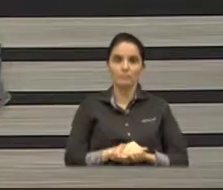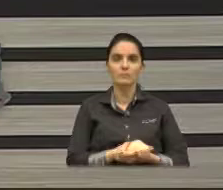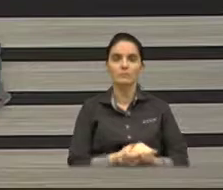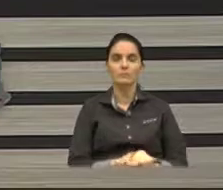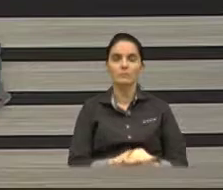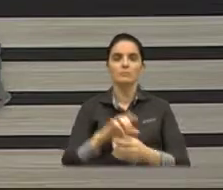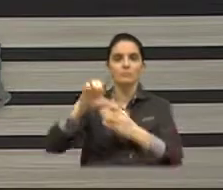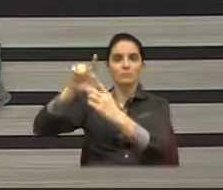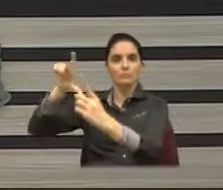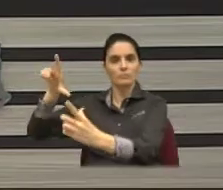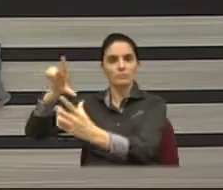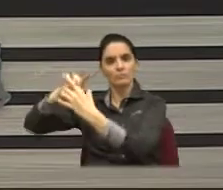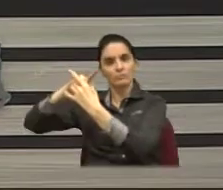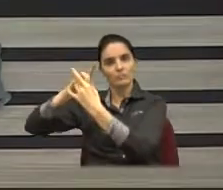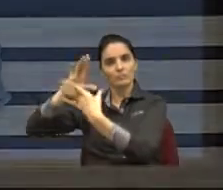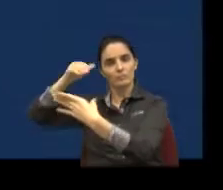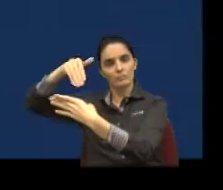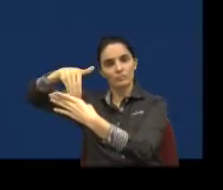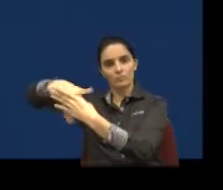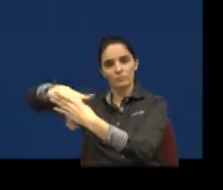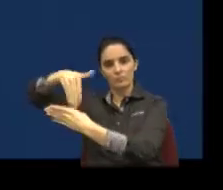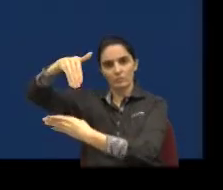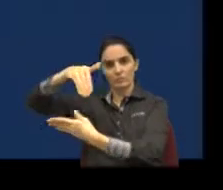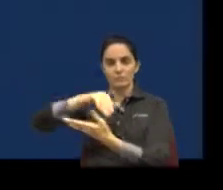E o painel de votação está aberto.